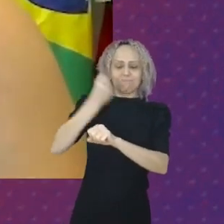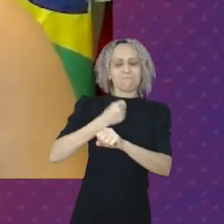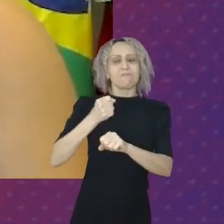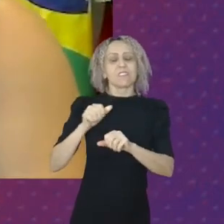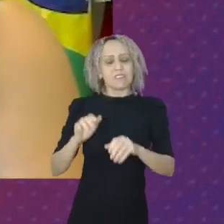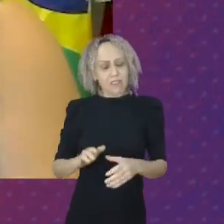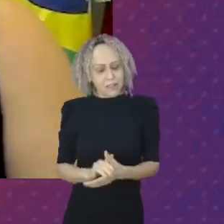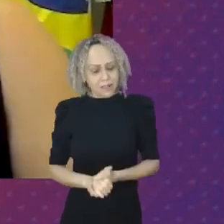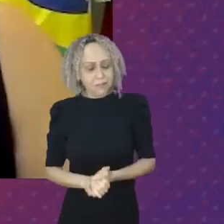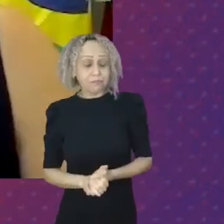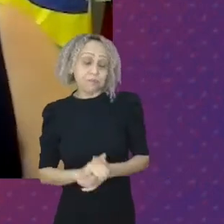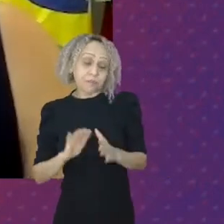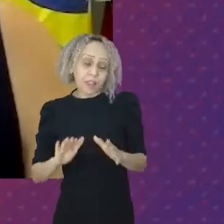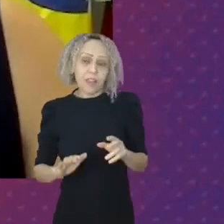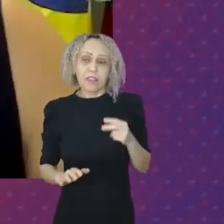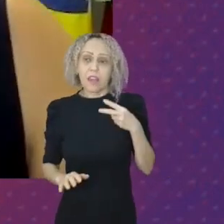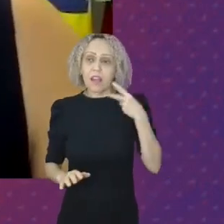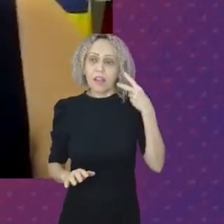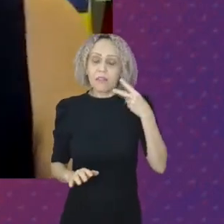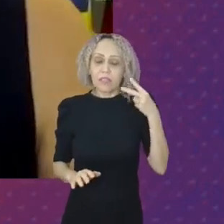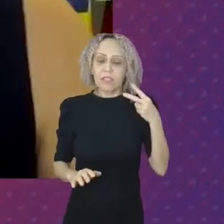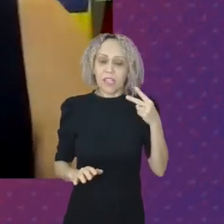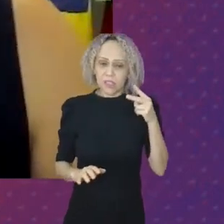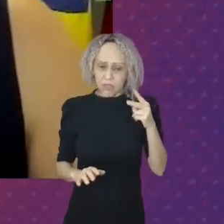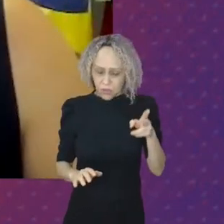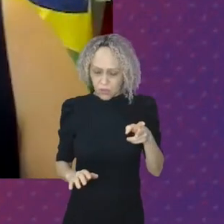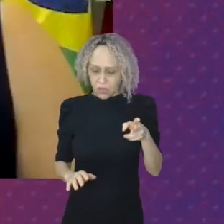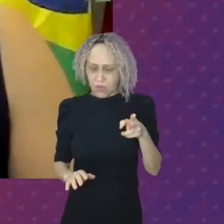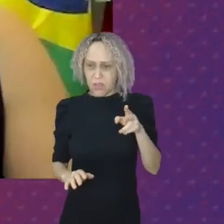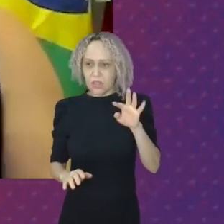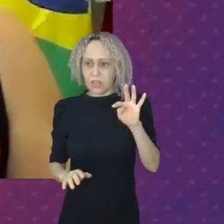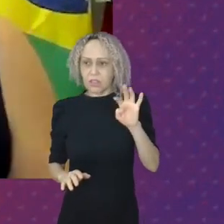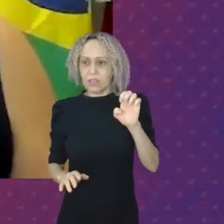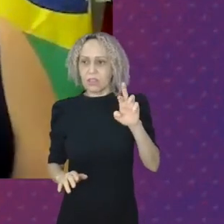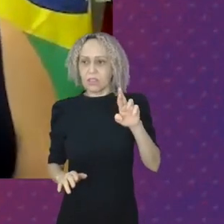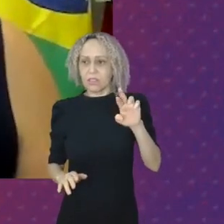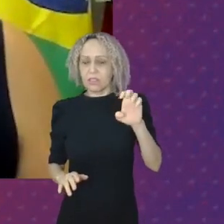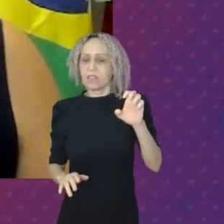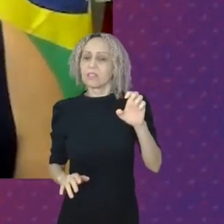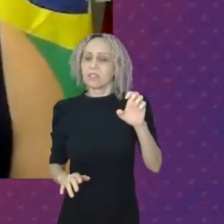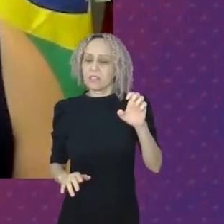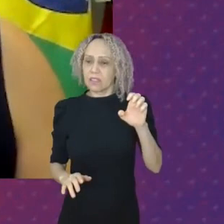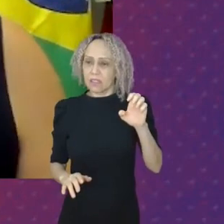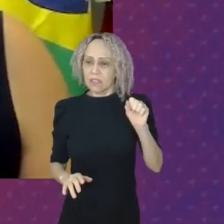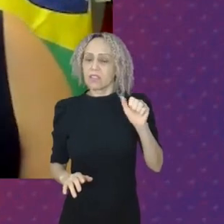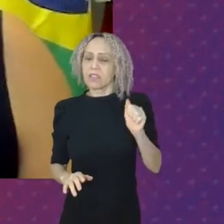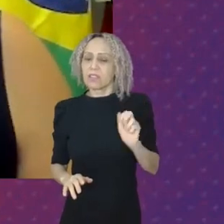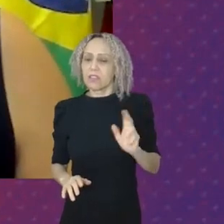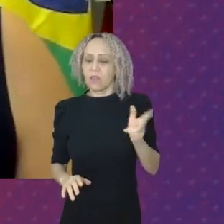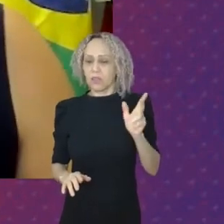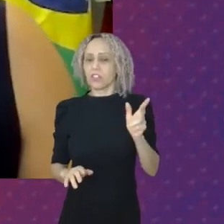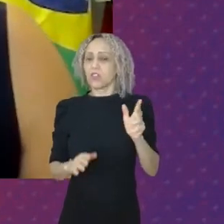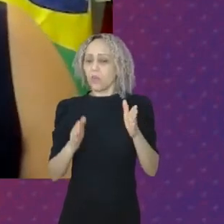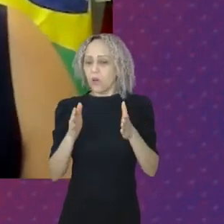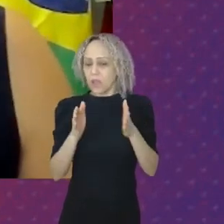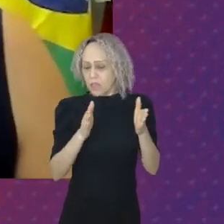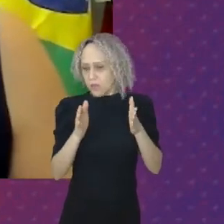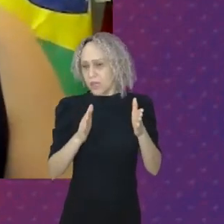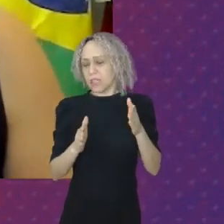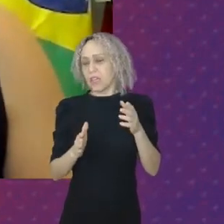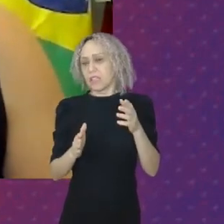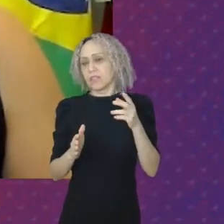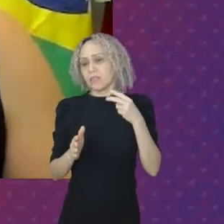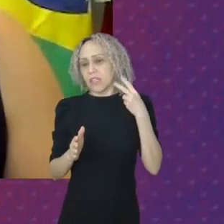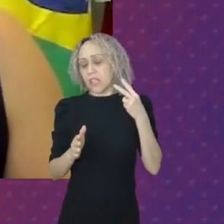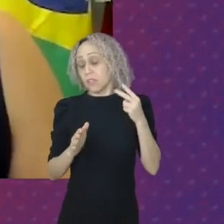sem o seu mandato, como também sendo vítimas dessas ameaças. Mas eu compreendo e queria finalizar com isso, até